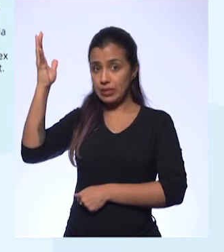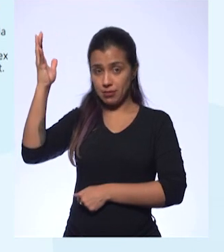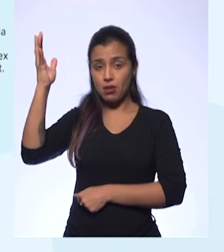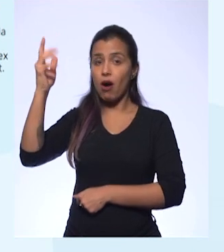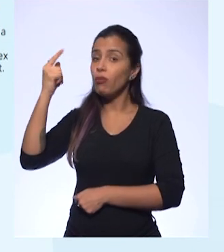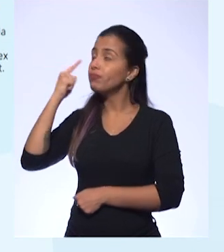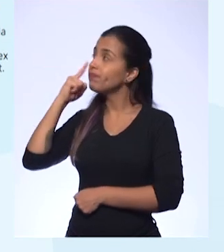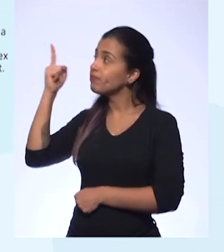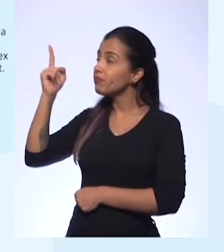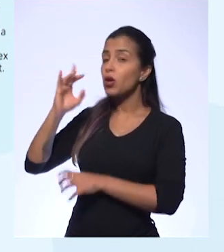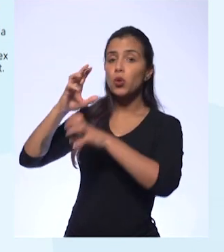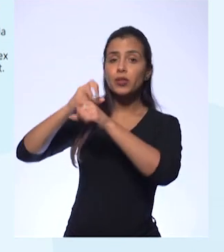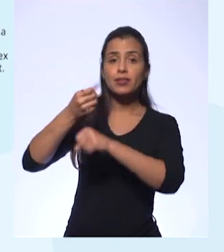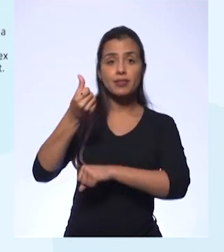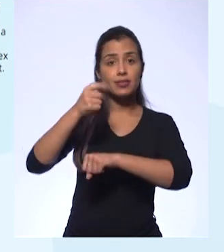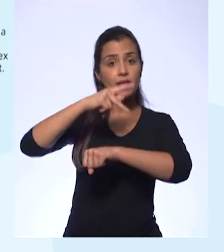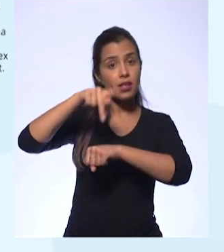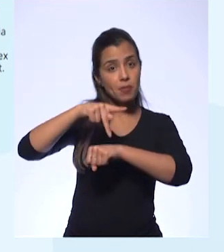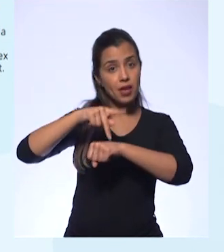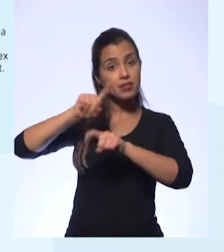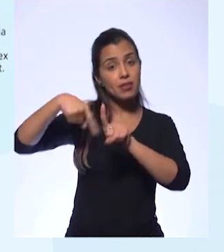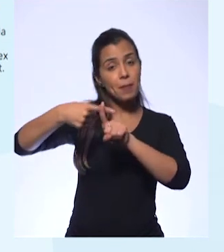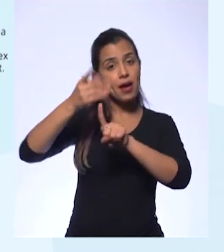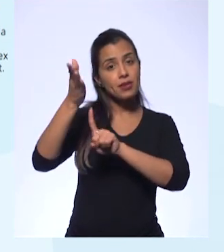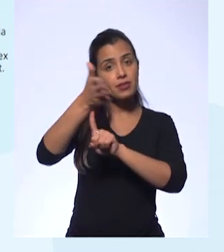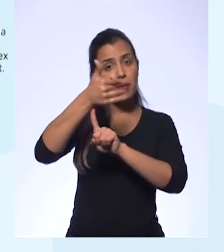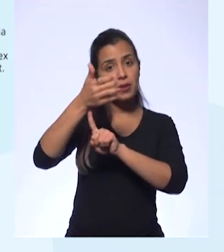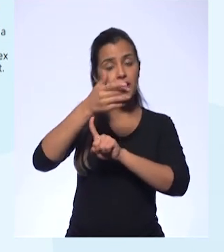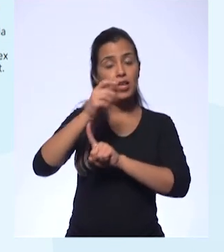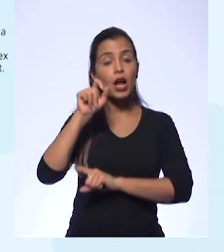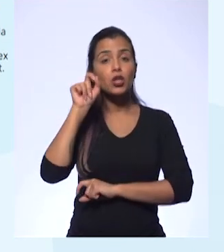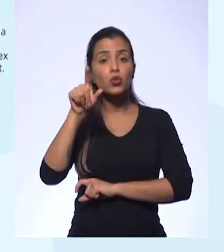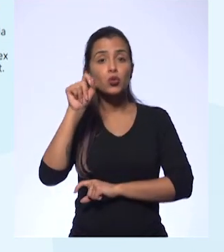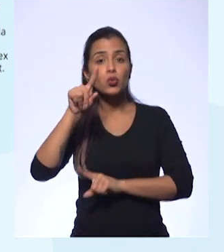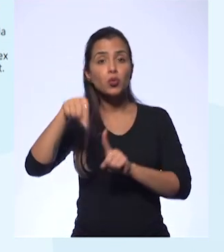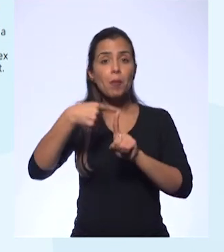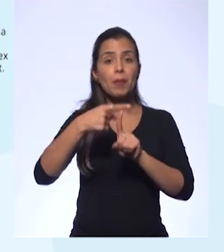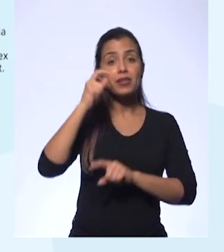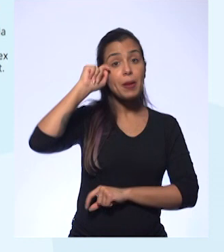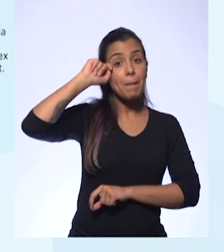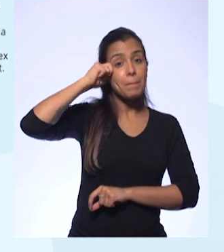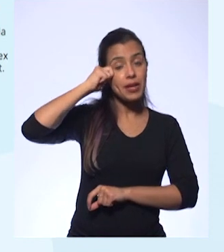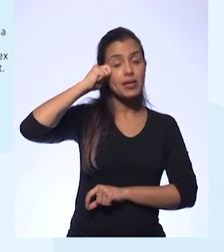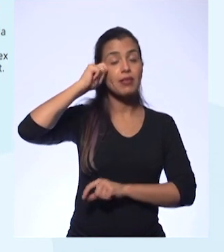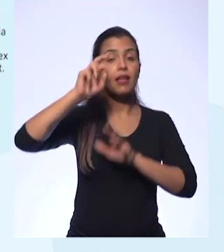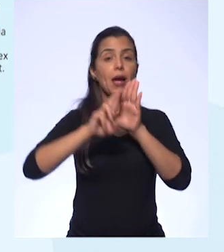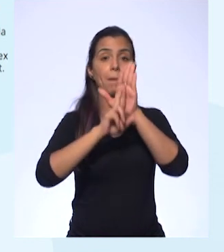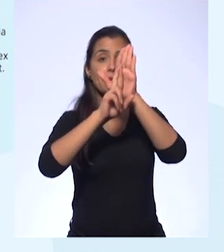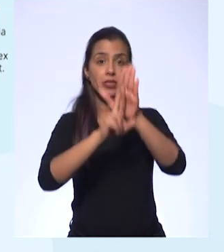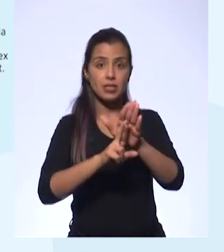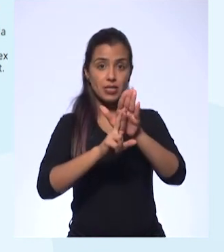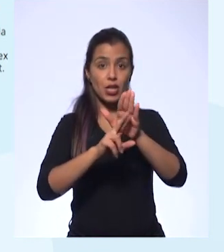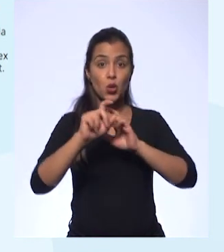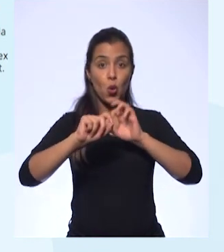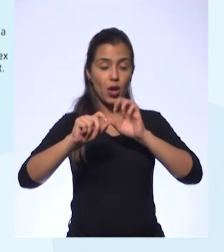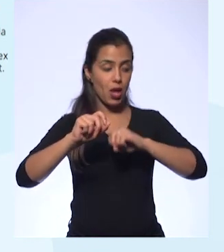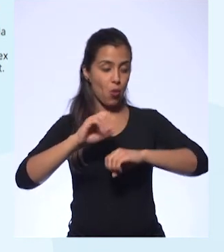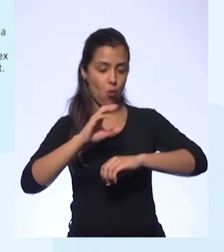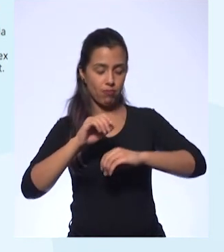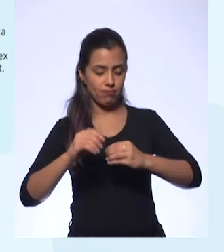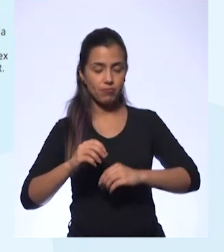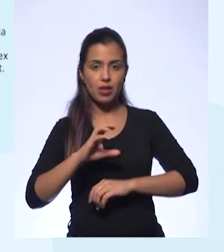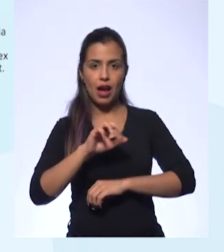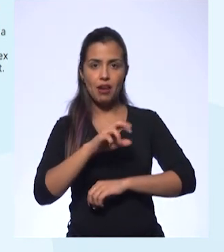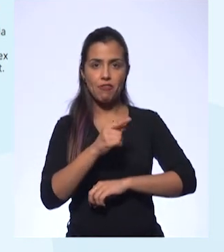6 países, e nós temos aí a bandeira azul e preta aí representando, né, a comunidade do carvão e do